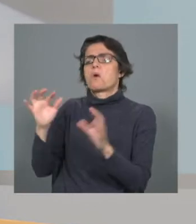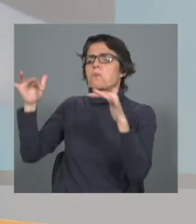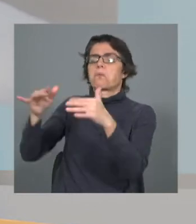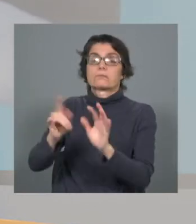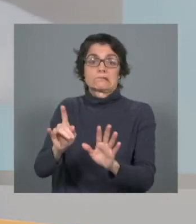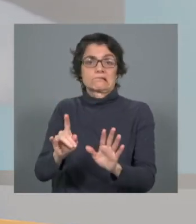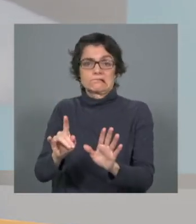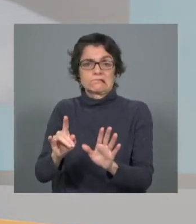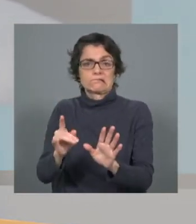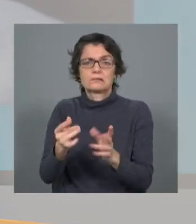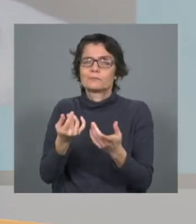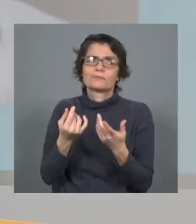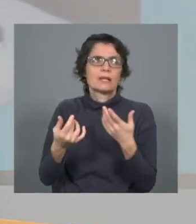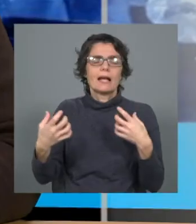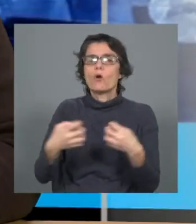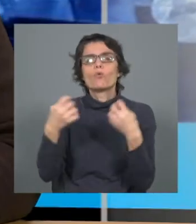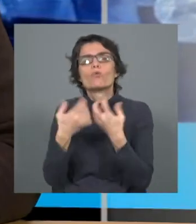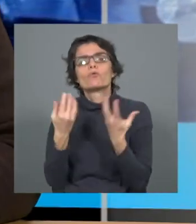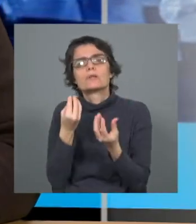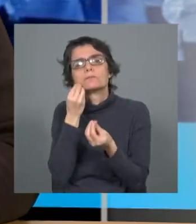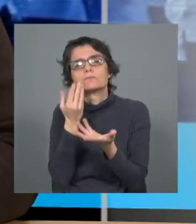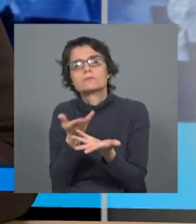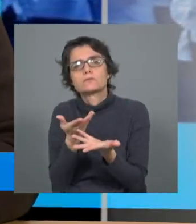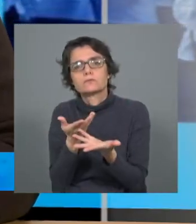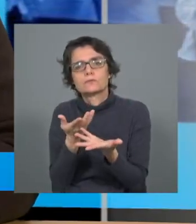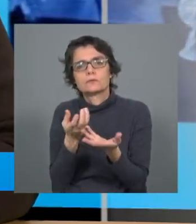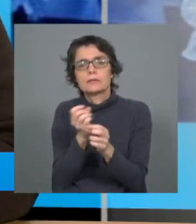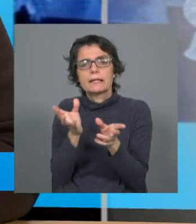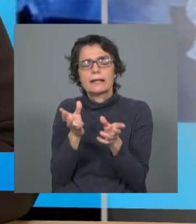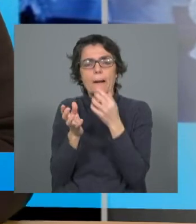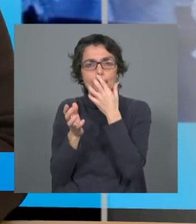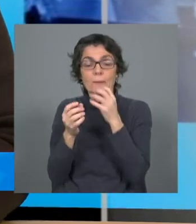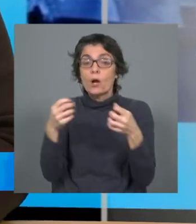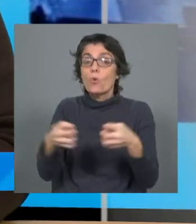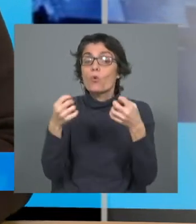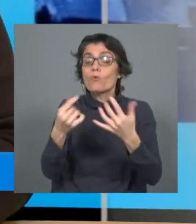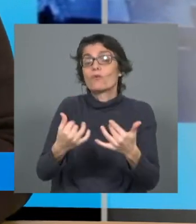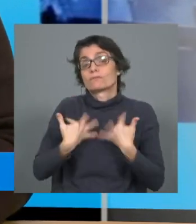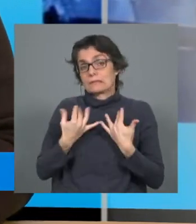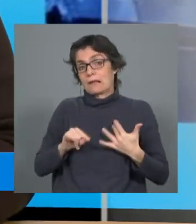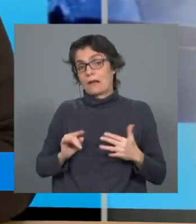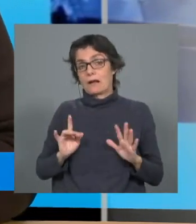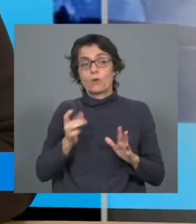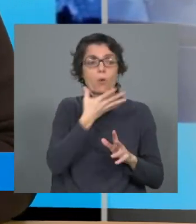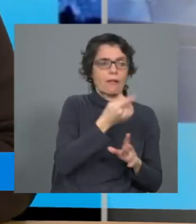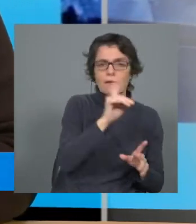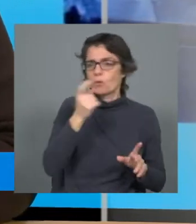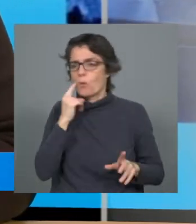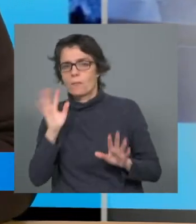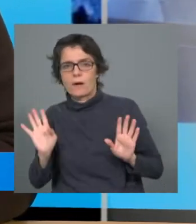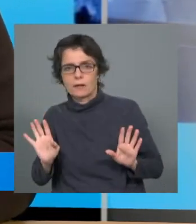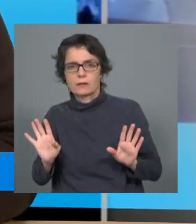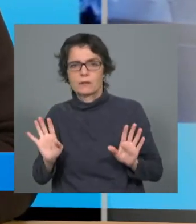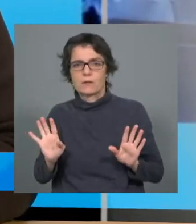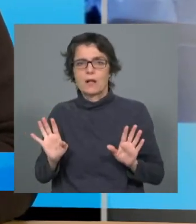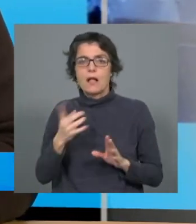É o contexto, é o convívio que proporciona e estamos todos muito desejosos do convívio, mas é